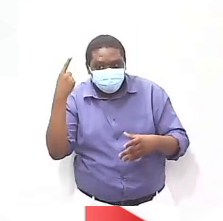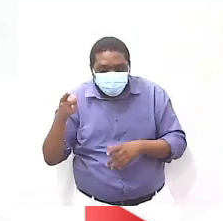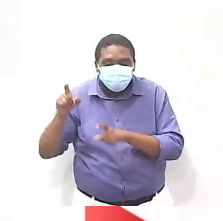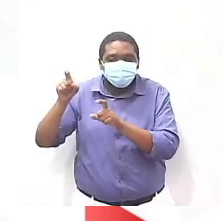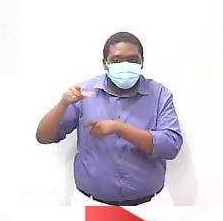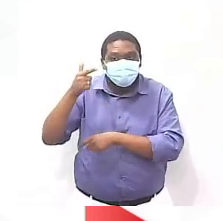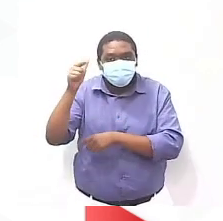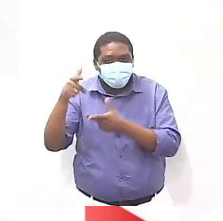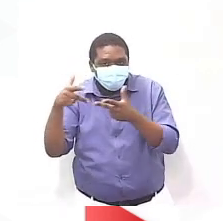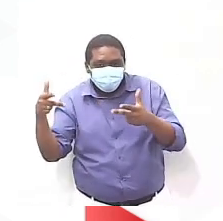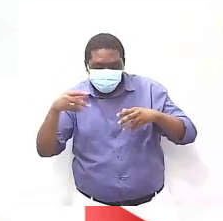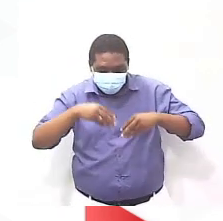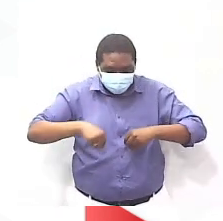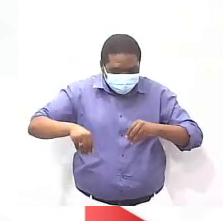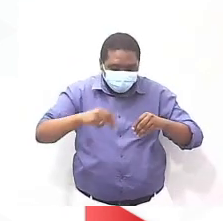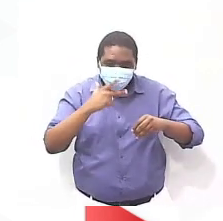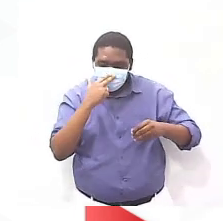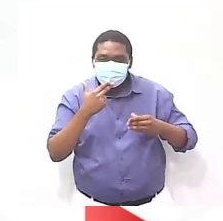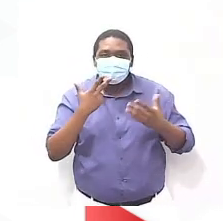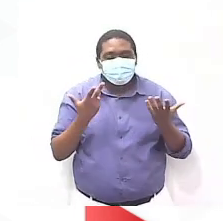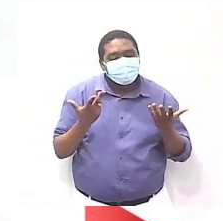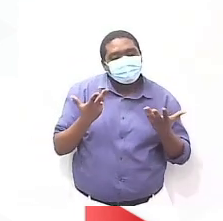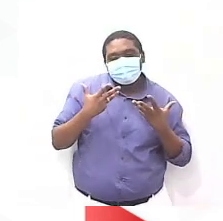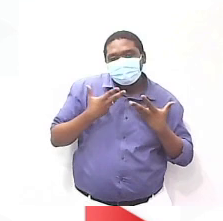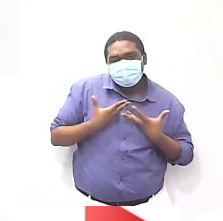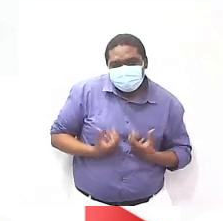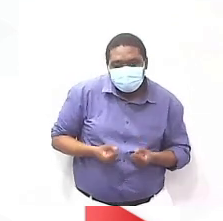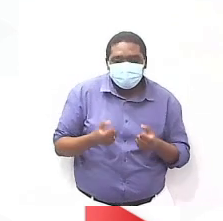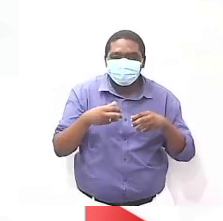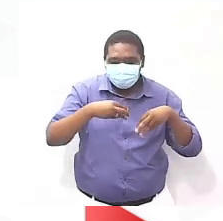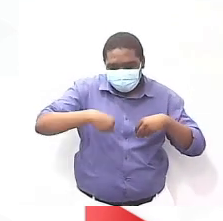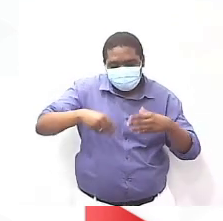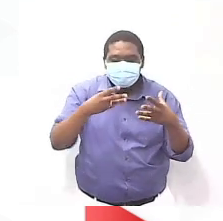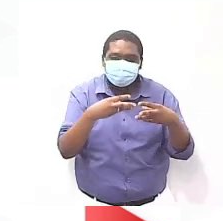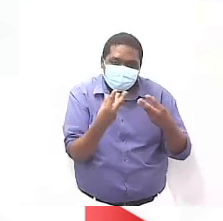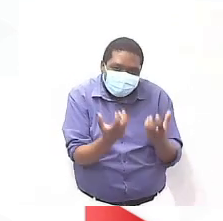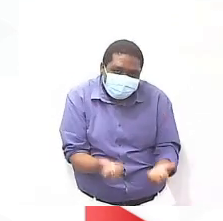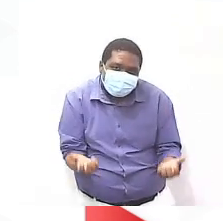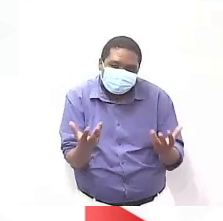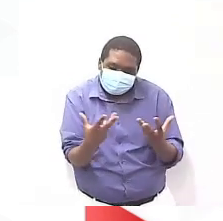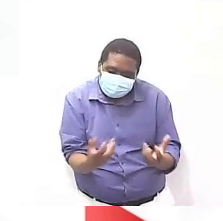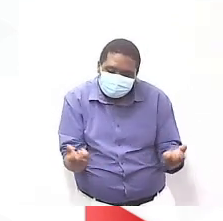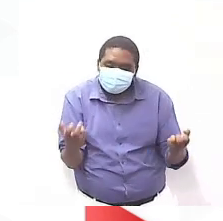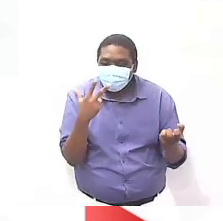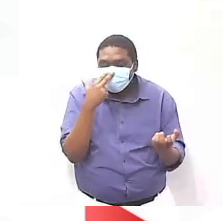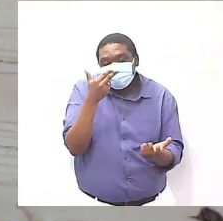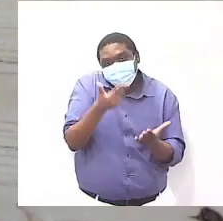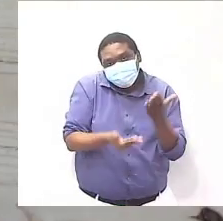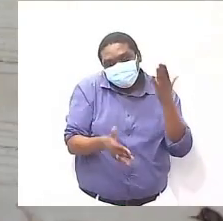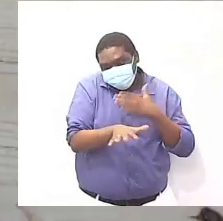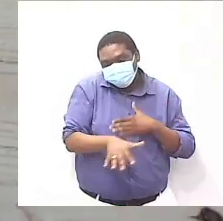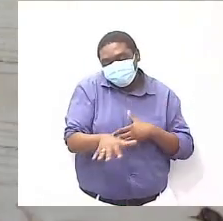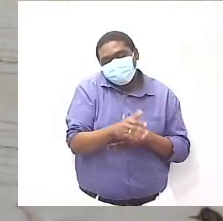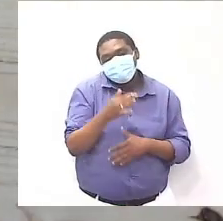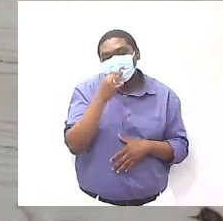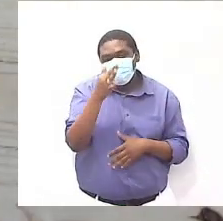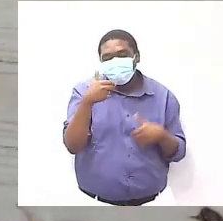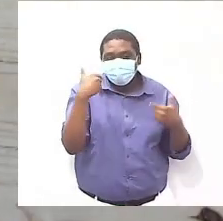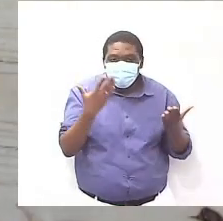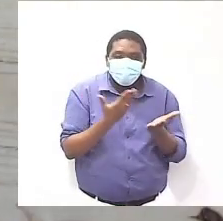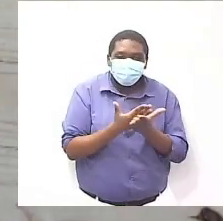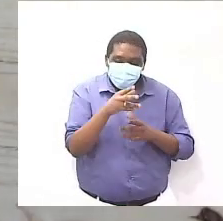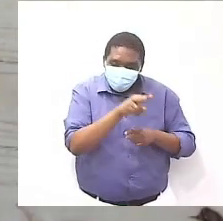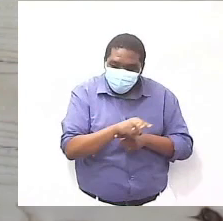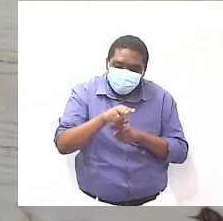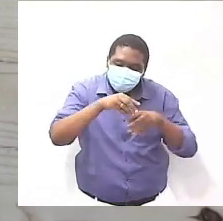para a terra não entrar num estado de degradação e eu perder aquele espaço para um plantio no futuro. Então ele começou a